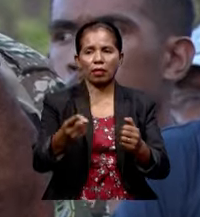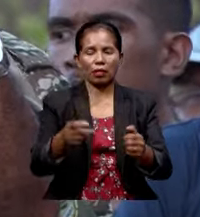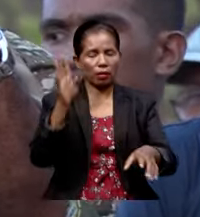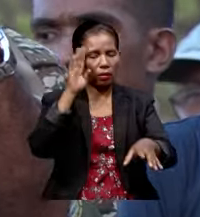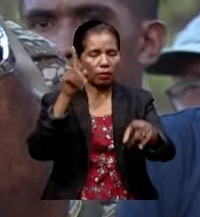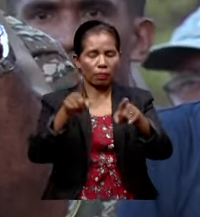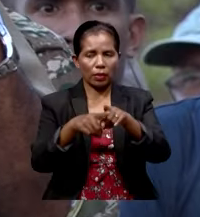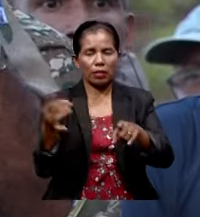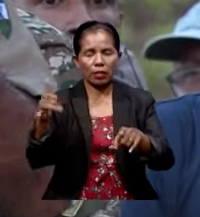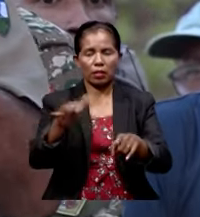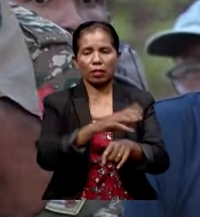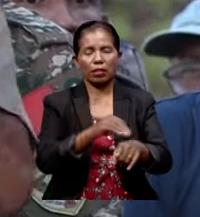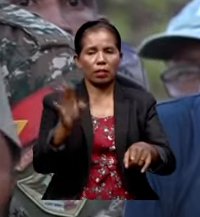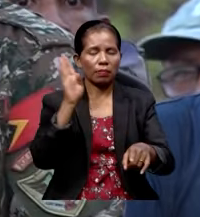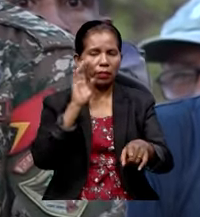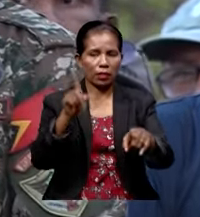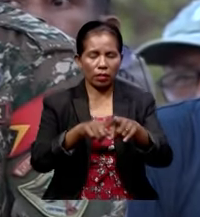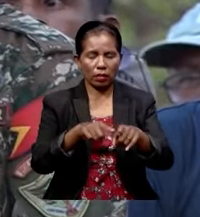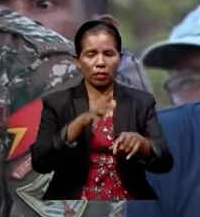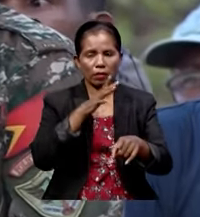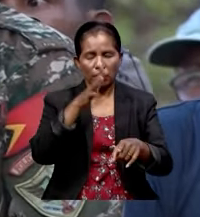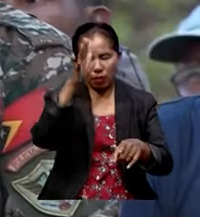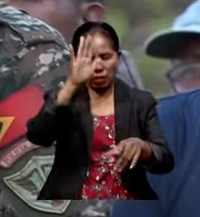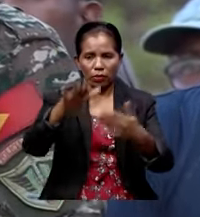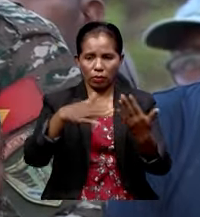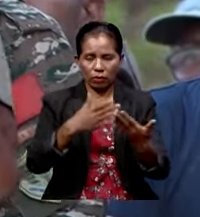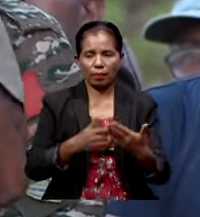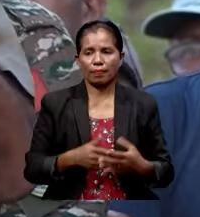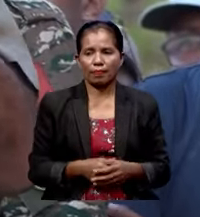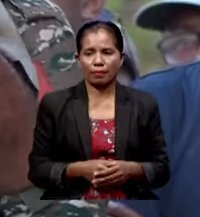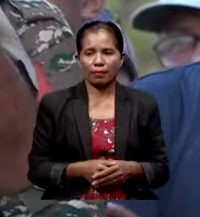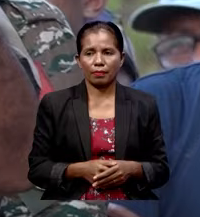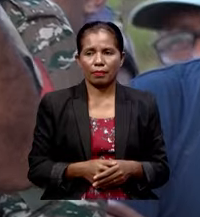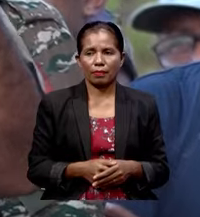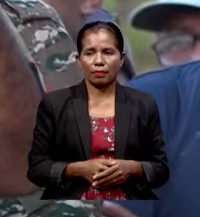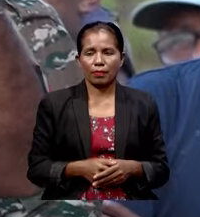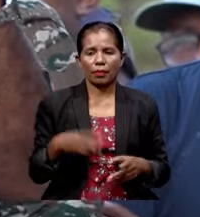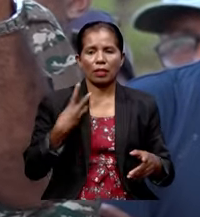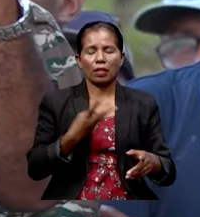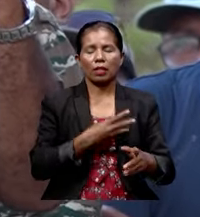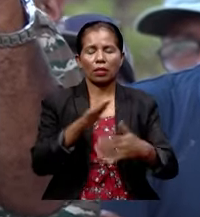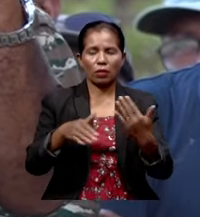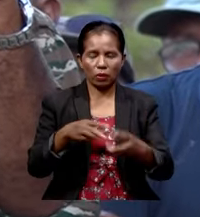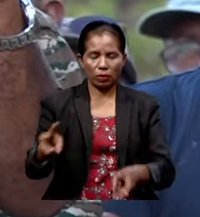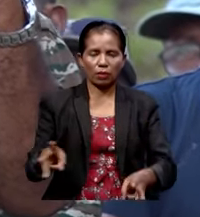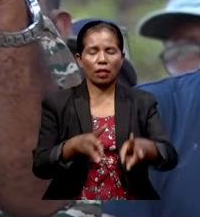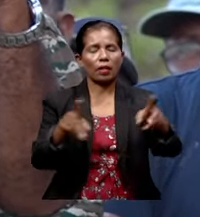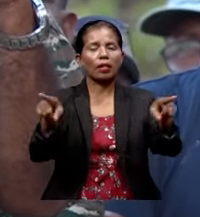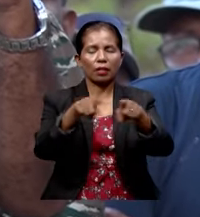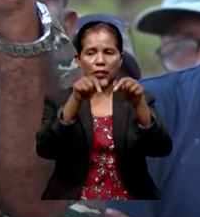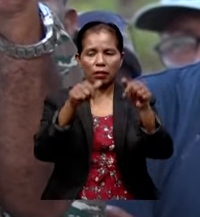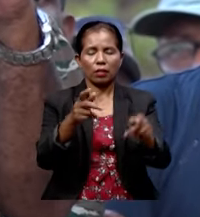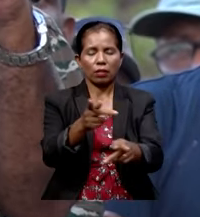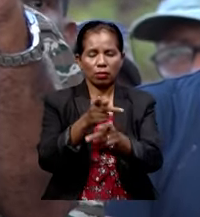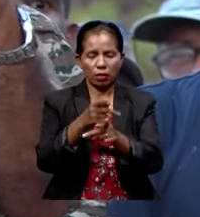Sira, a Alin Sira, a Bin Sira, a Inan Sira, a Feton Sira. E está junto da Alama Canhão. Mas cuidar